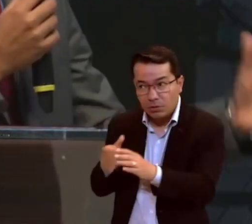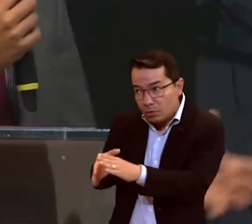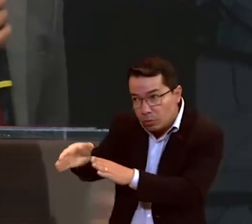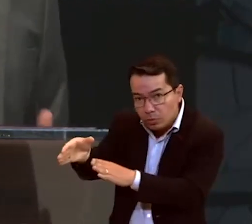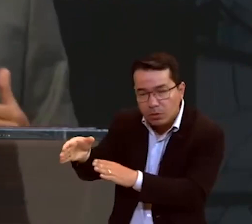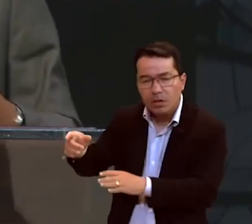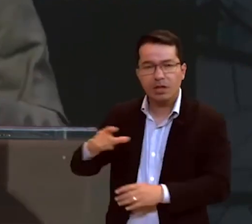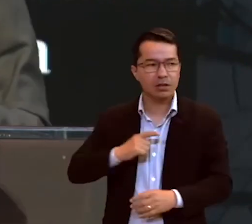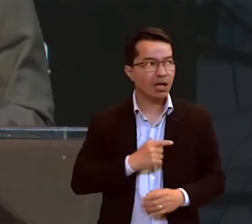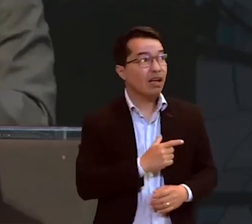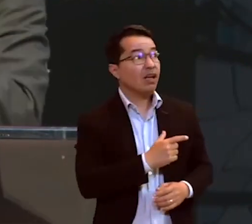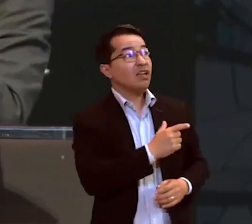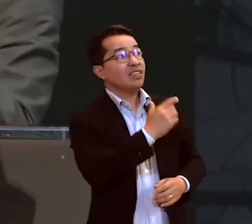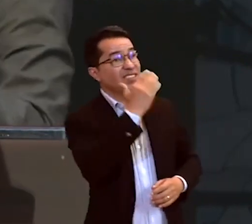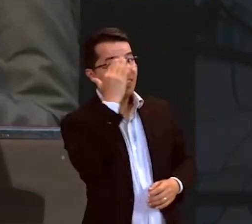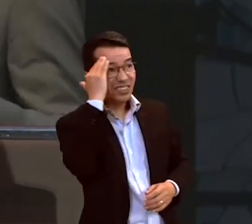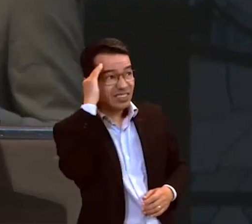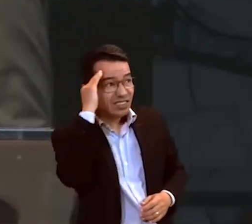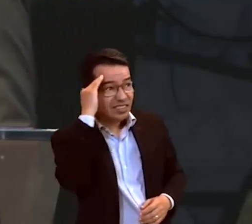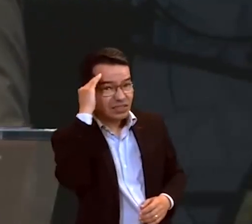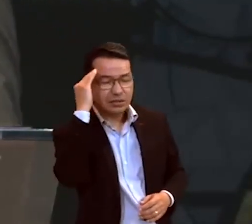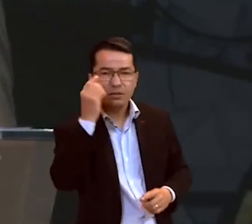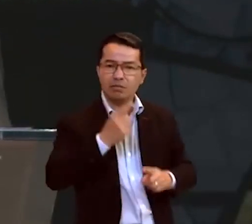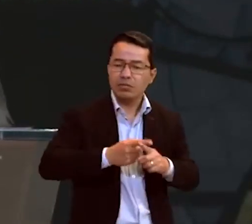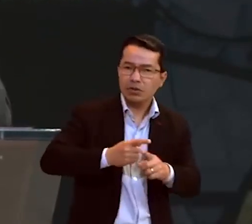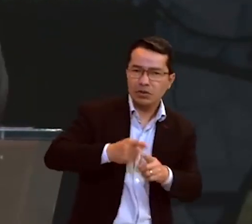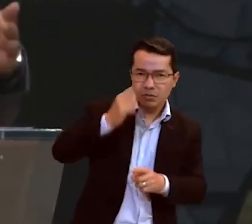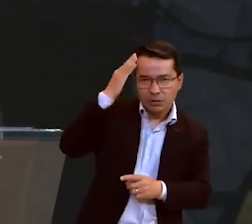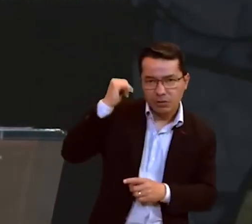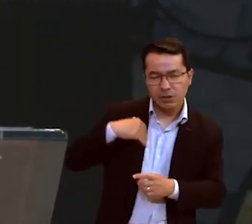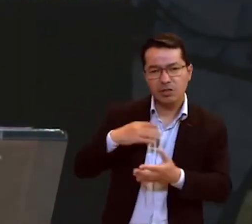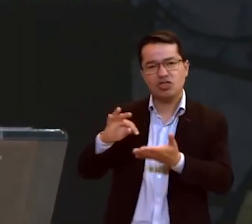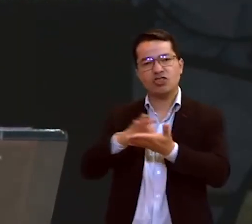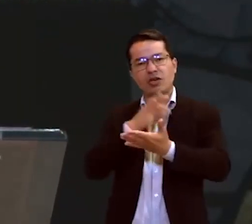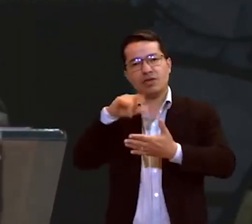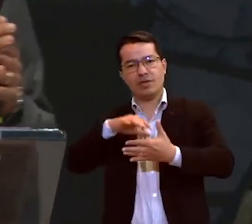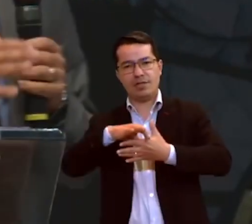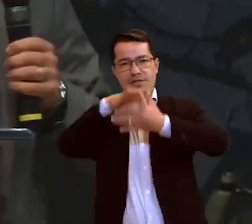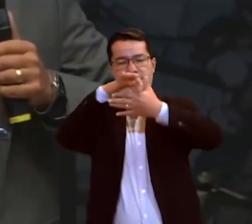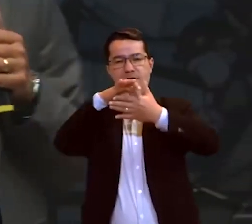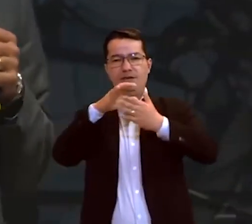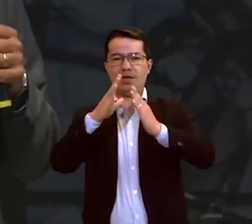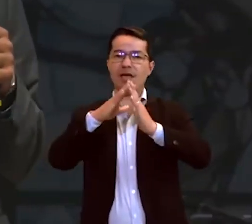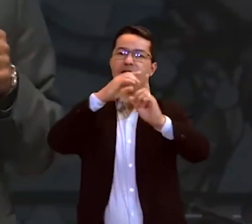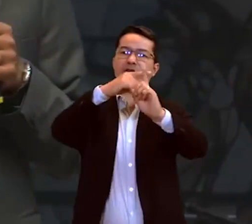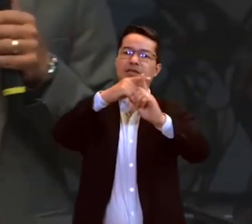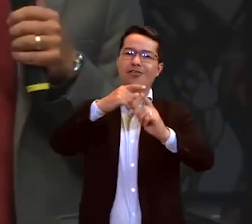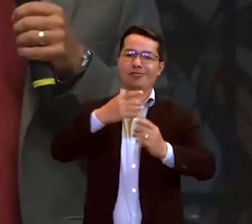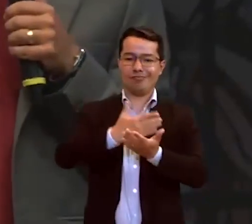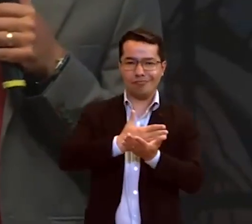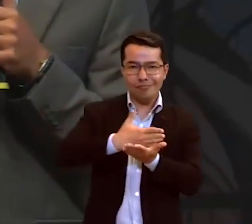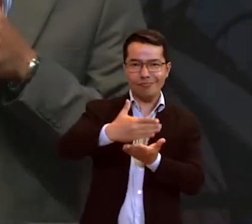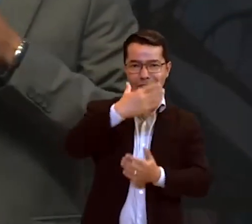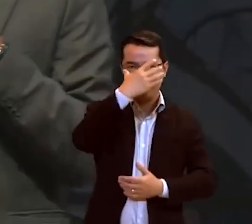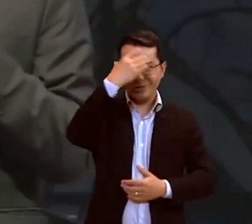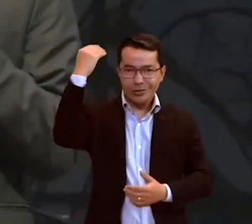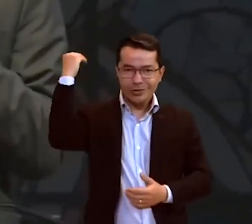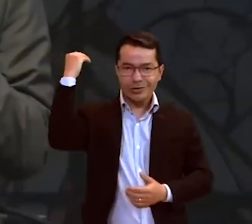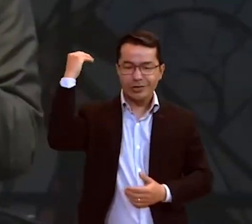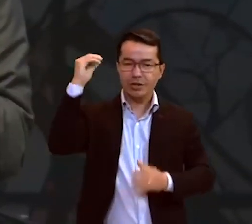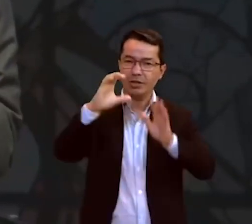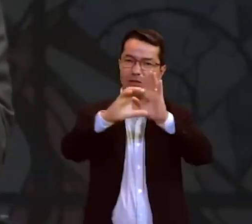seus apóstolos e dos seus líderes, como Tiago era um líder, estavam se esquecendo. E ele vai falar então ali, terminando a sua carta,